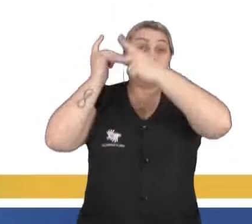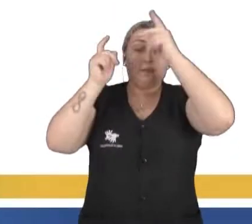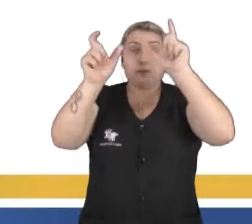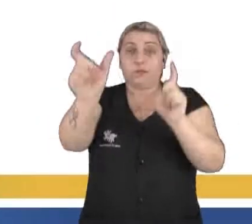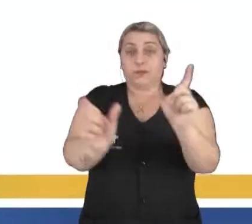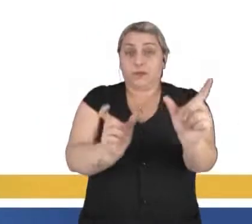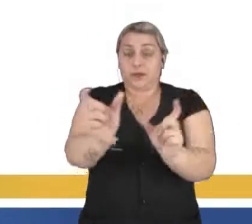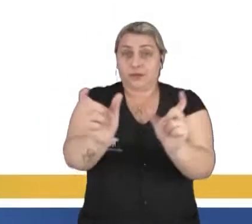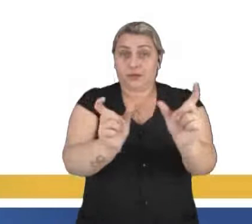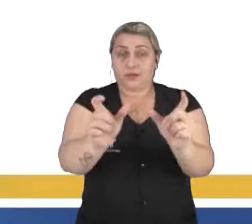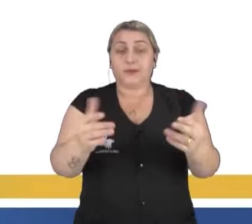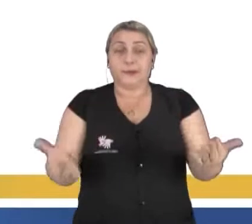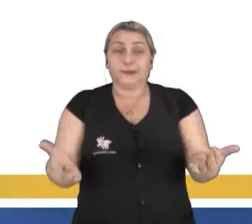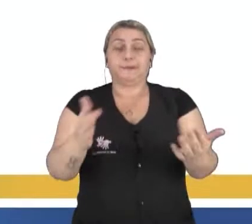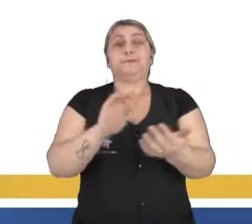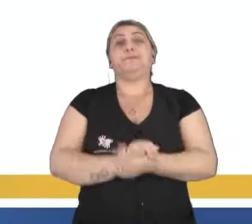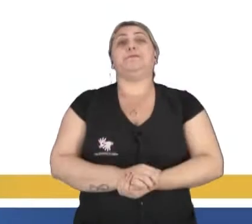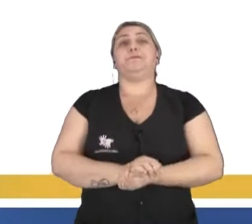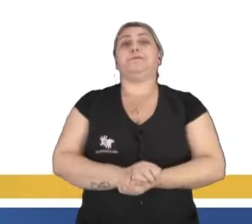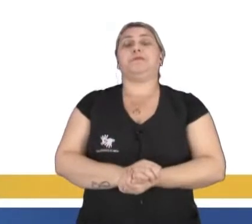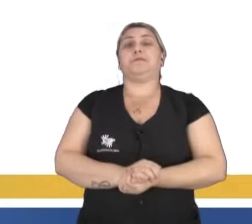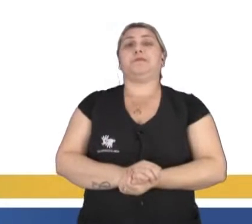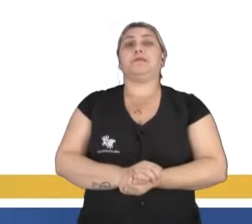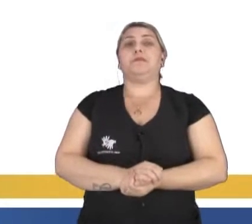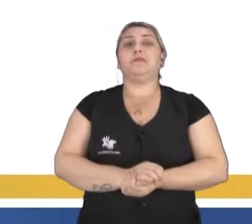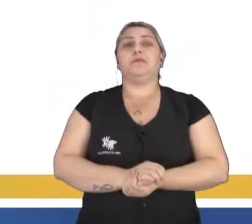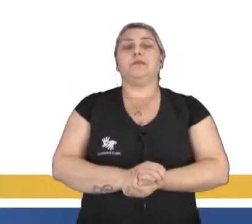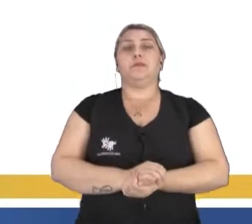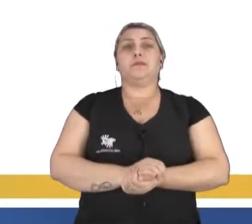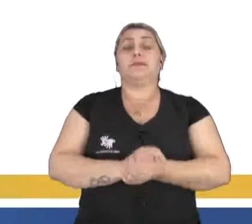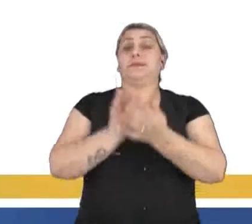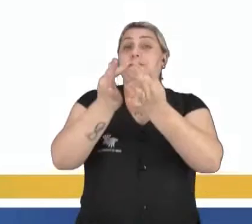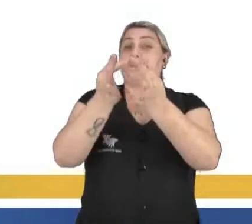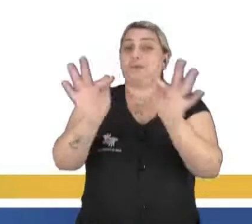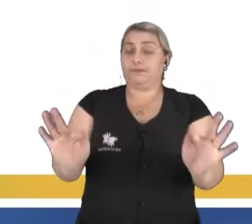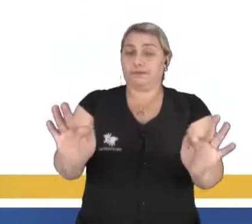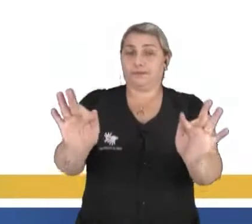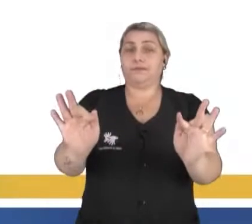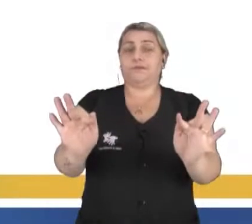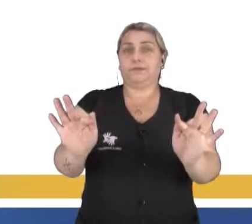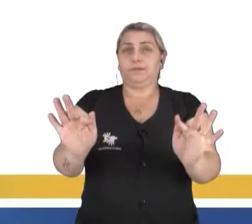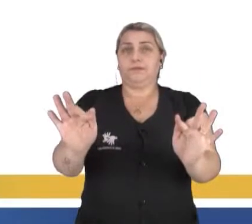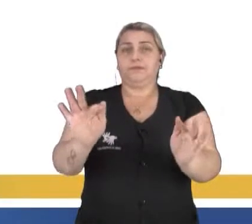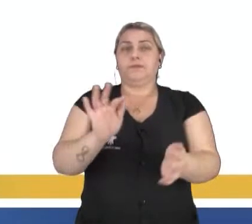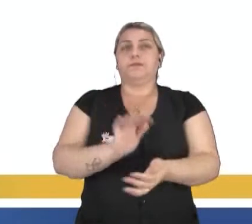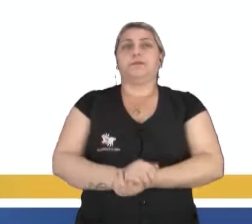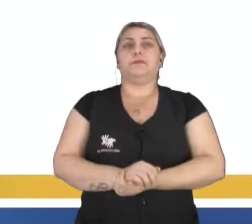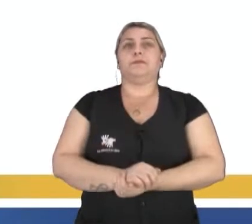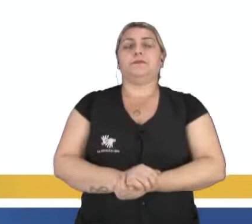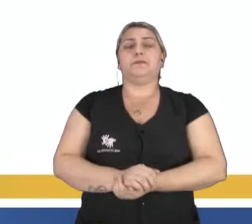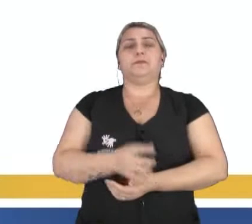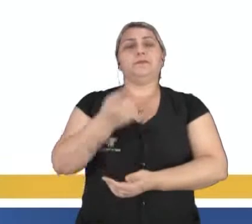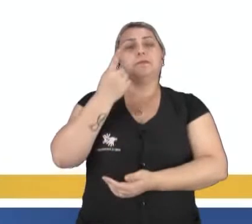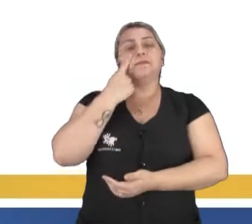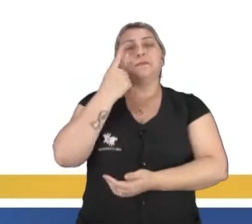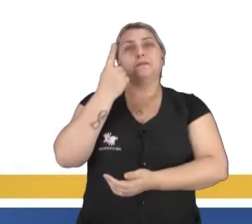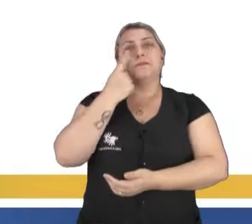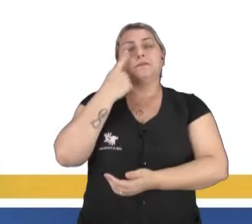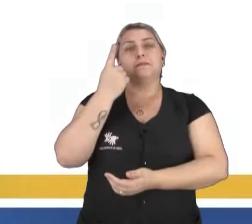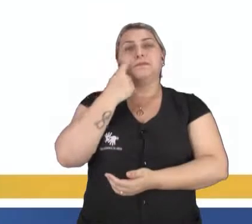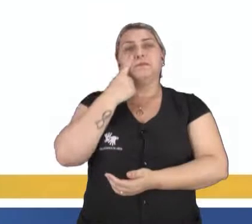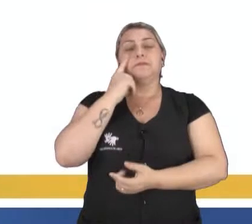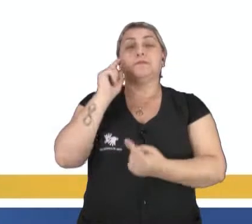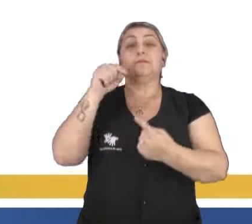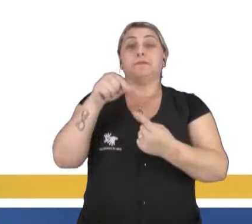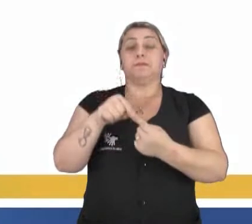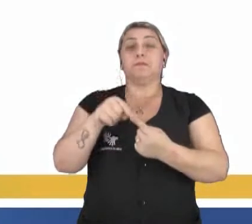Como crítica, como sempre, né. Essa frase que ela diz, né, vamos verificar aqui essas funções, tá?